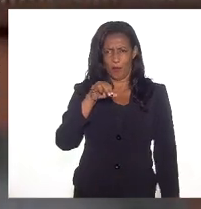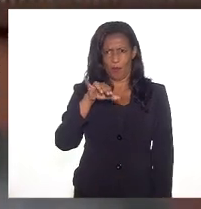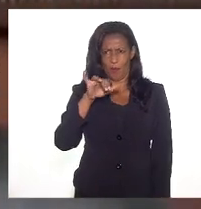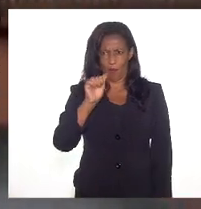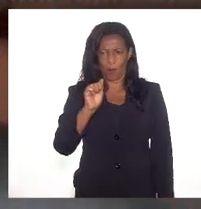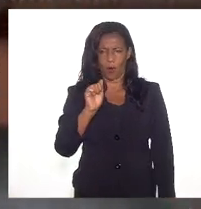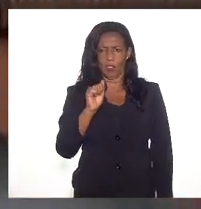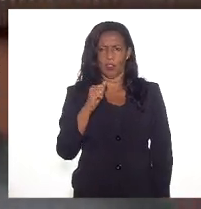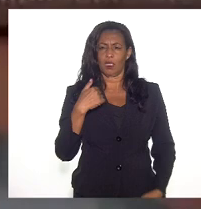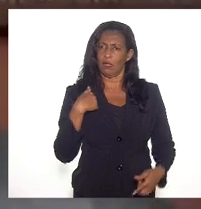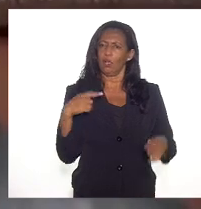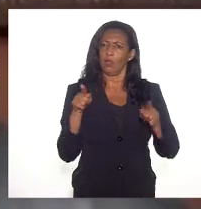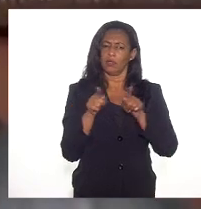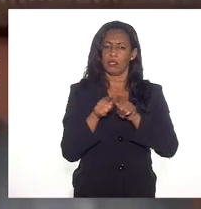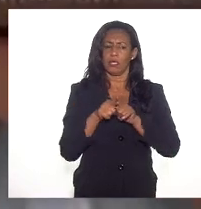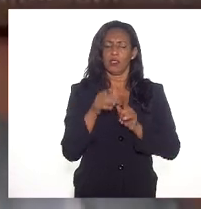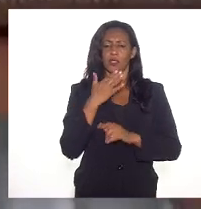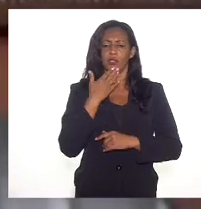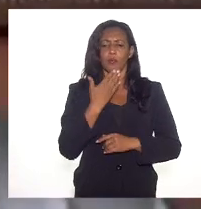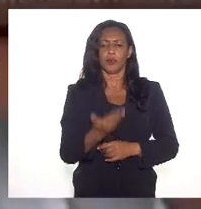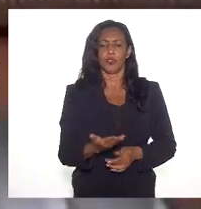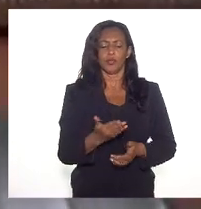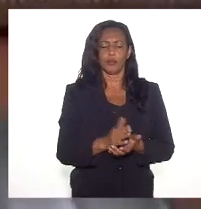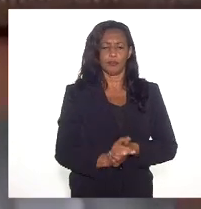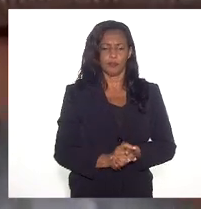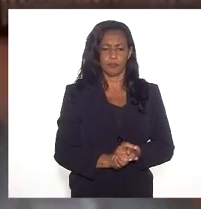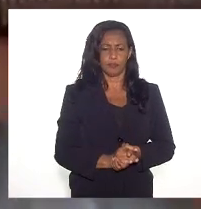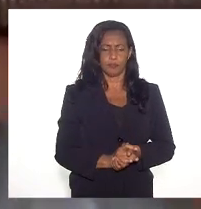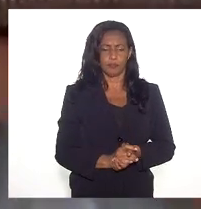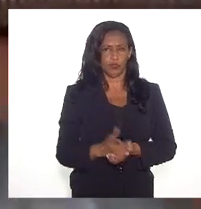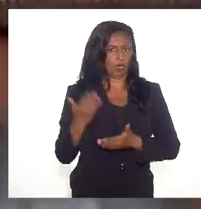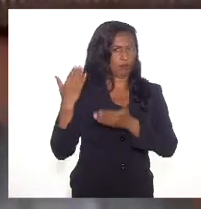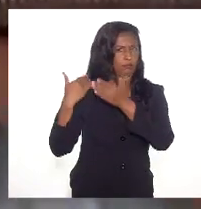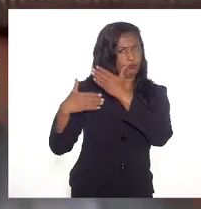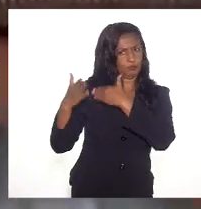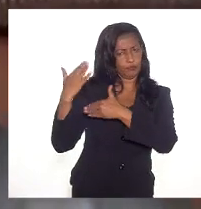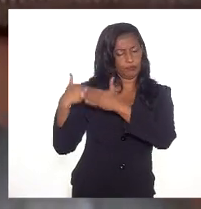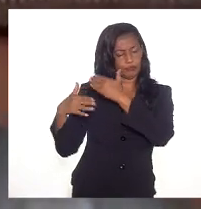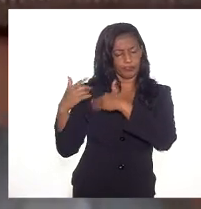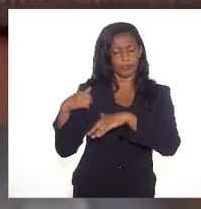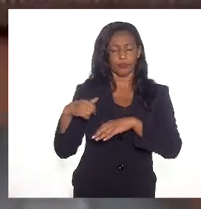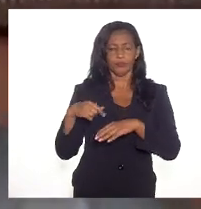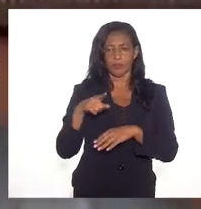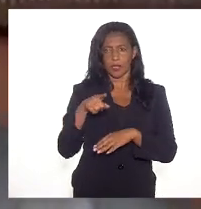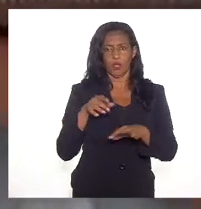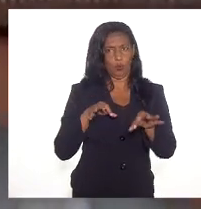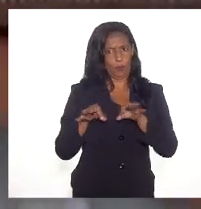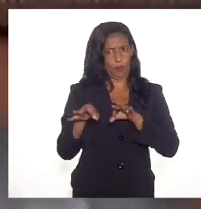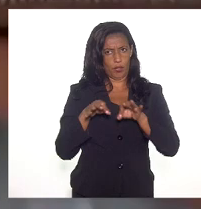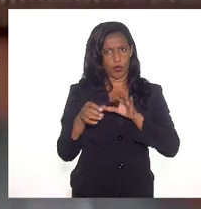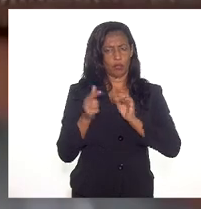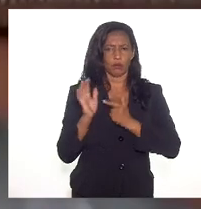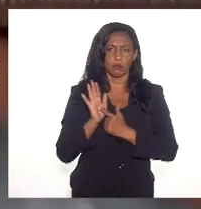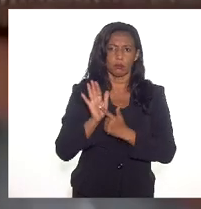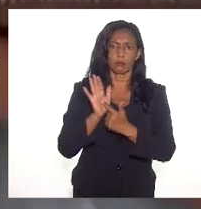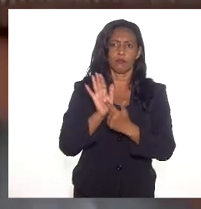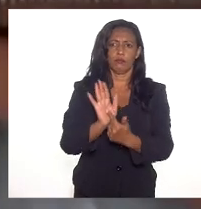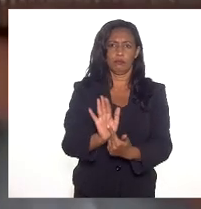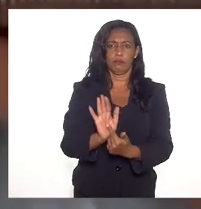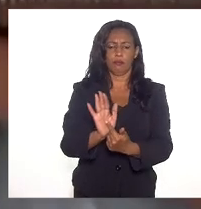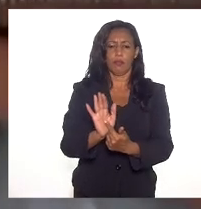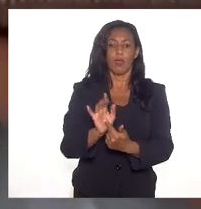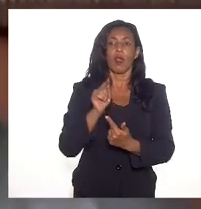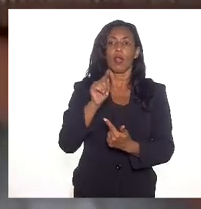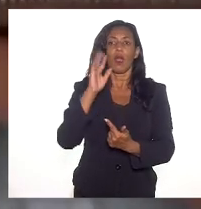a divergência na vez anterior em que o projeto veio à pauta em relação à decisão do Supremo.